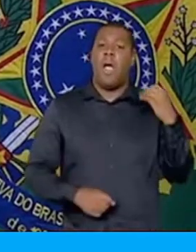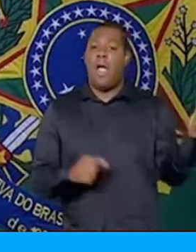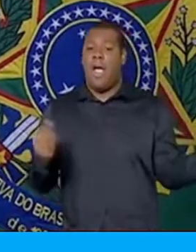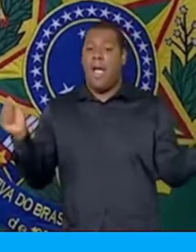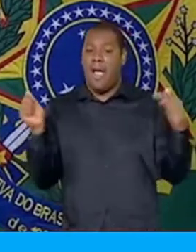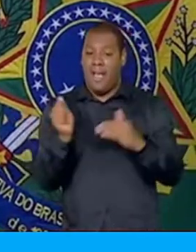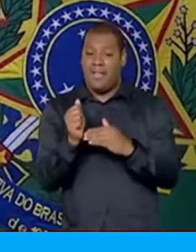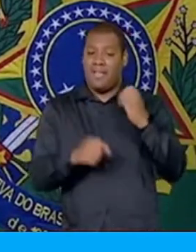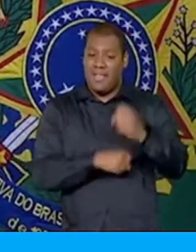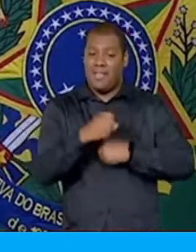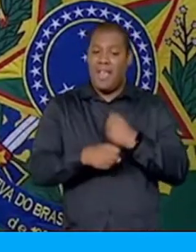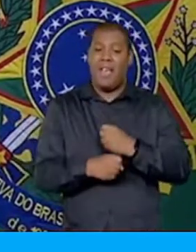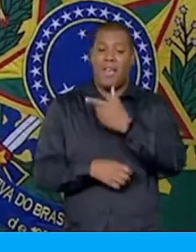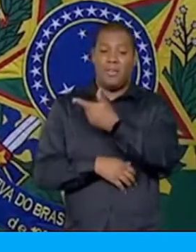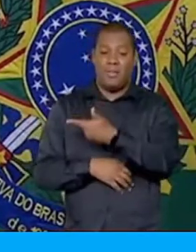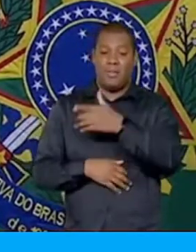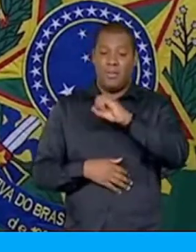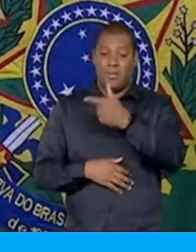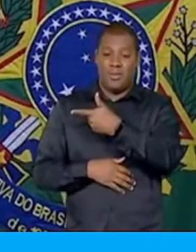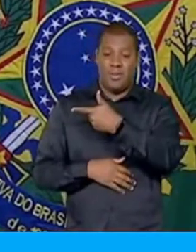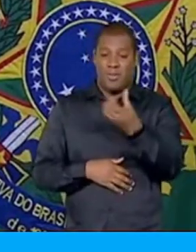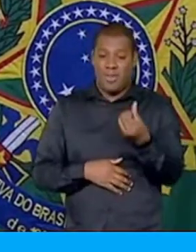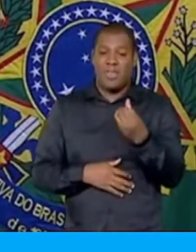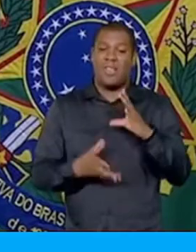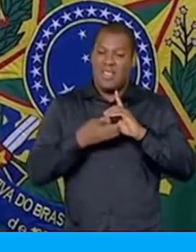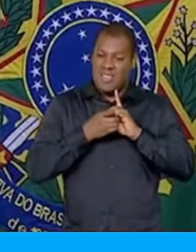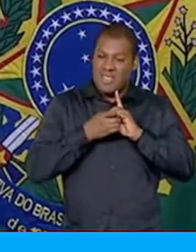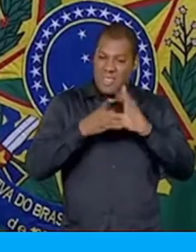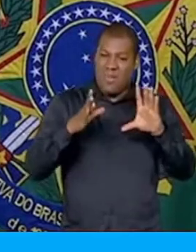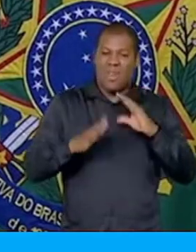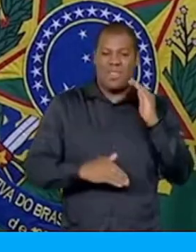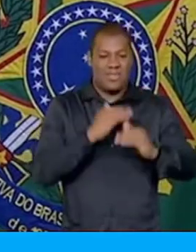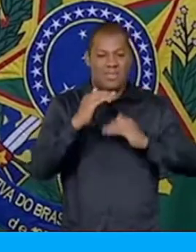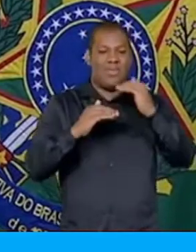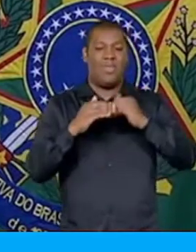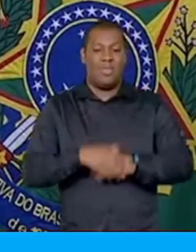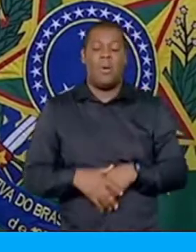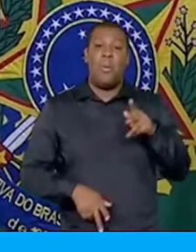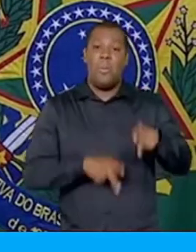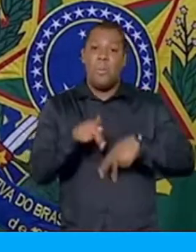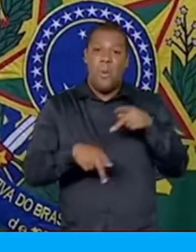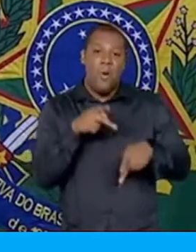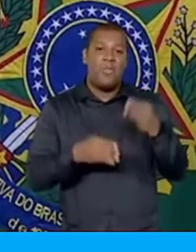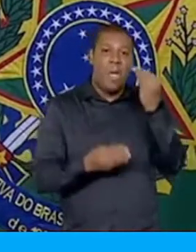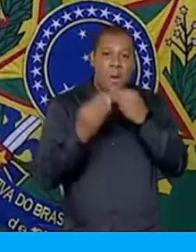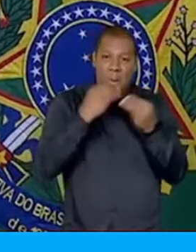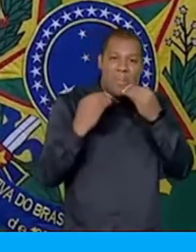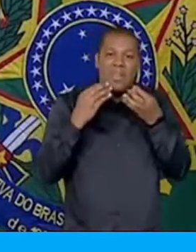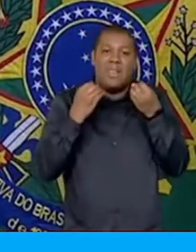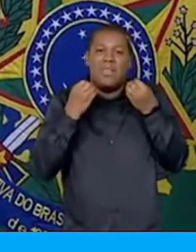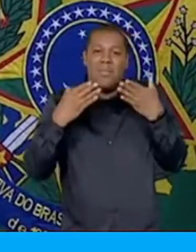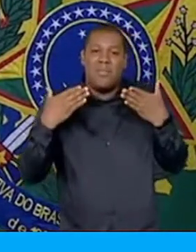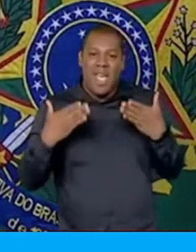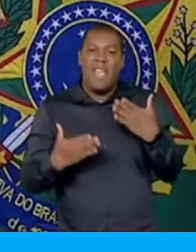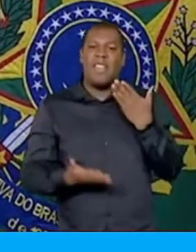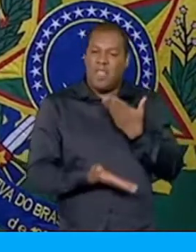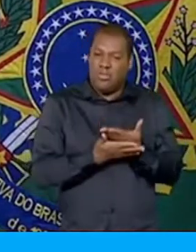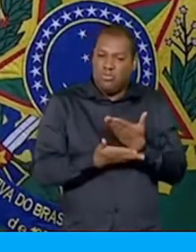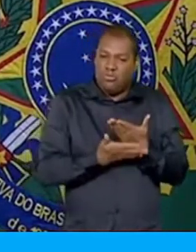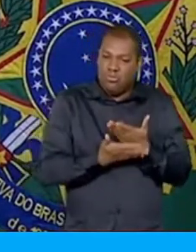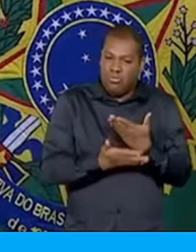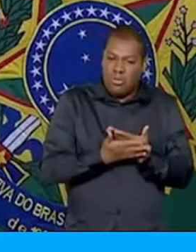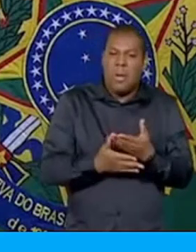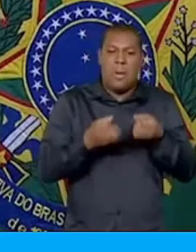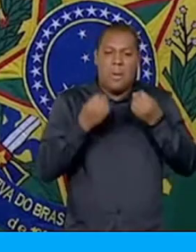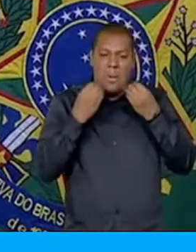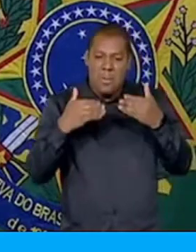país será mais democrático, o povo estará vivendo melhor, o povo estará comendo melhor, o povo estará estudando melhor, o